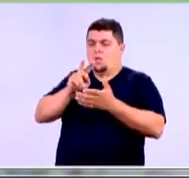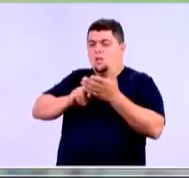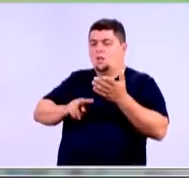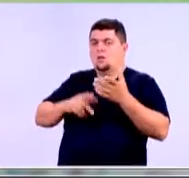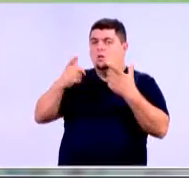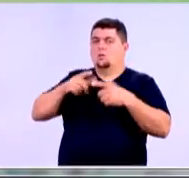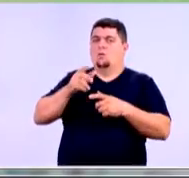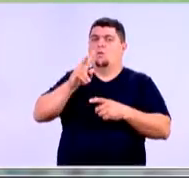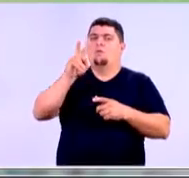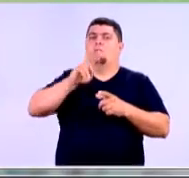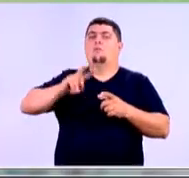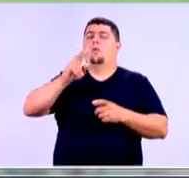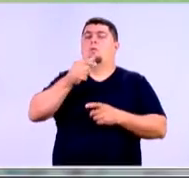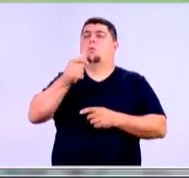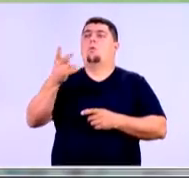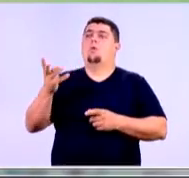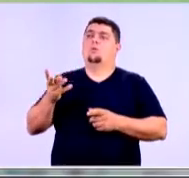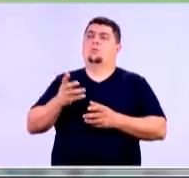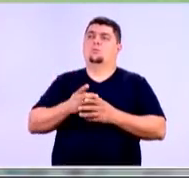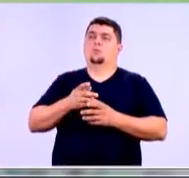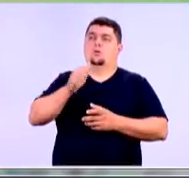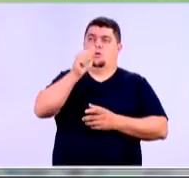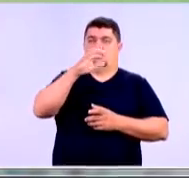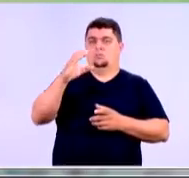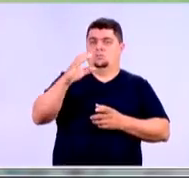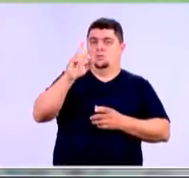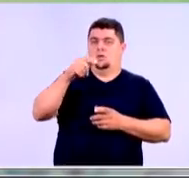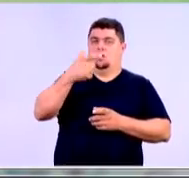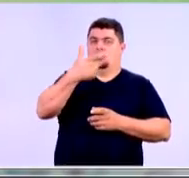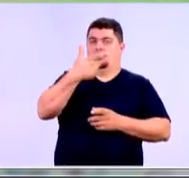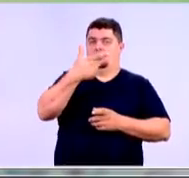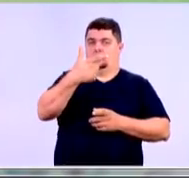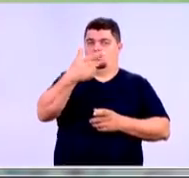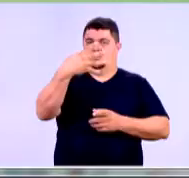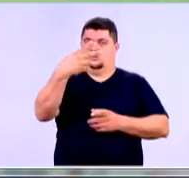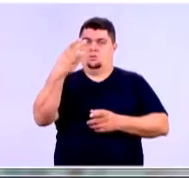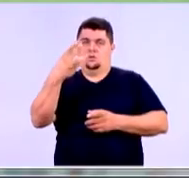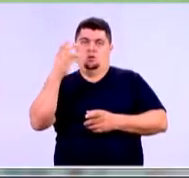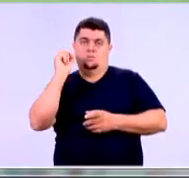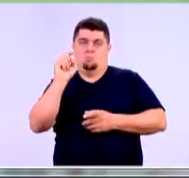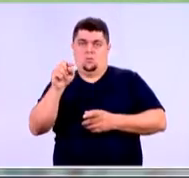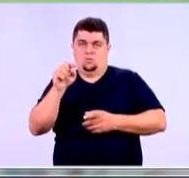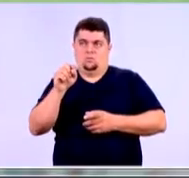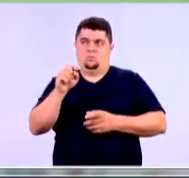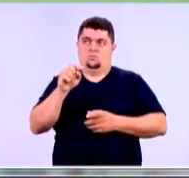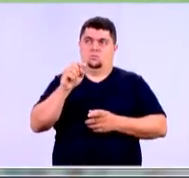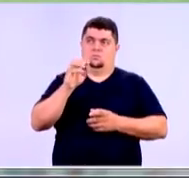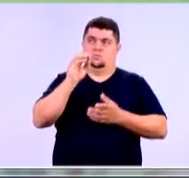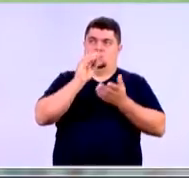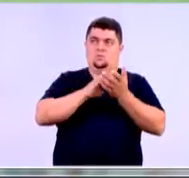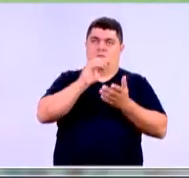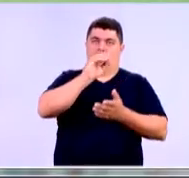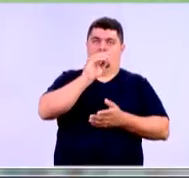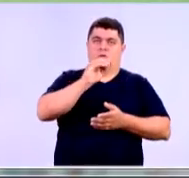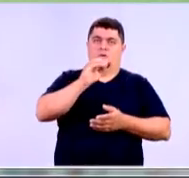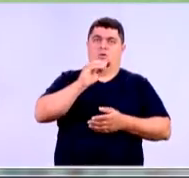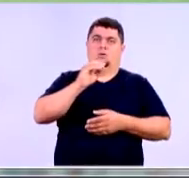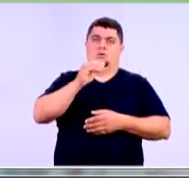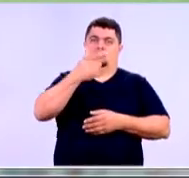valor do ativo circulante? O ativo circulante é 243 mil. Então vamos anotar. Ativo